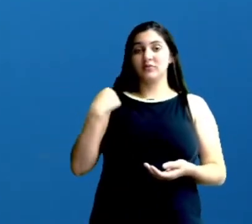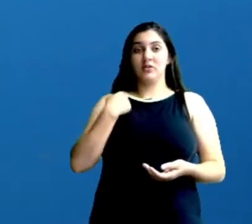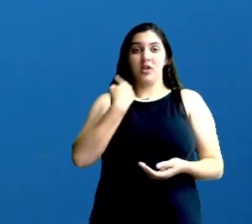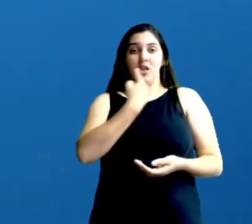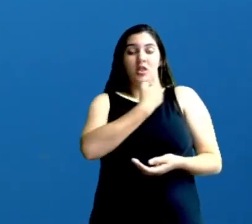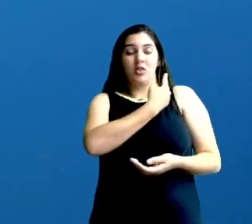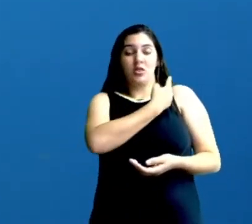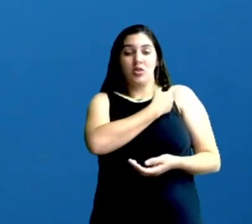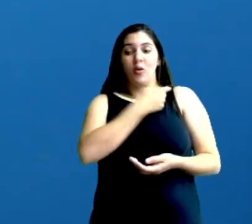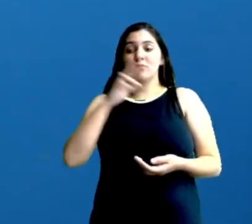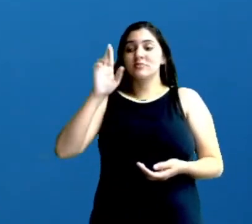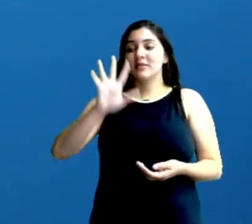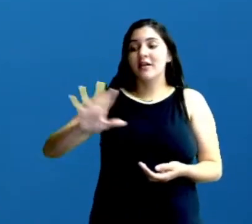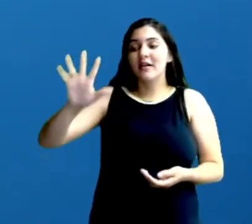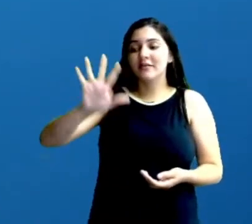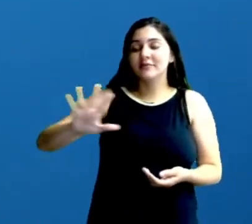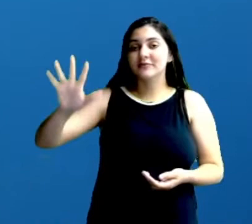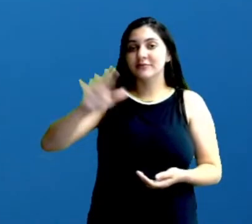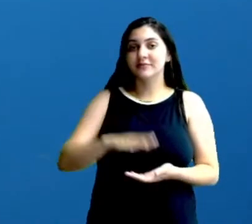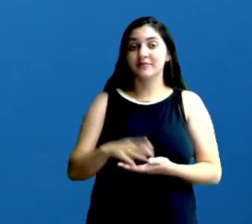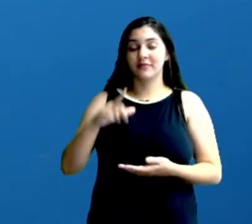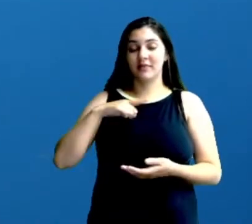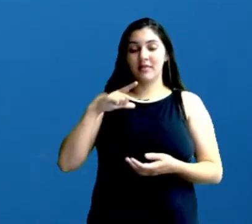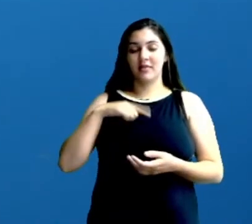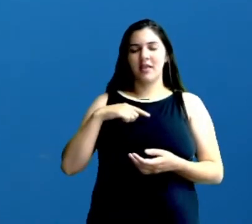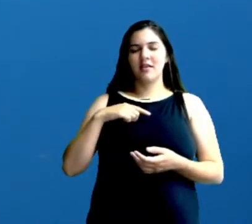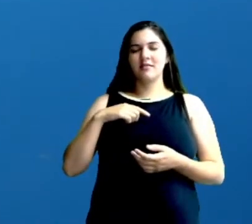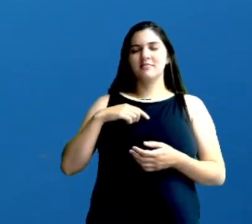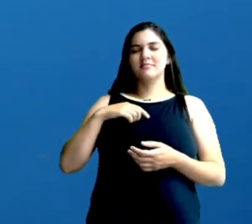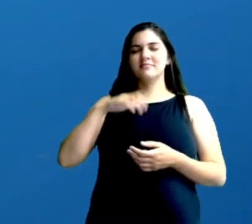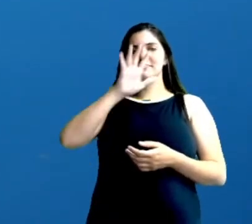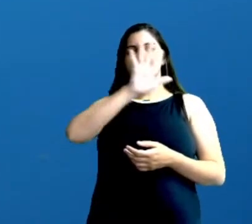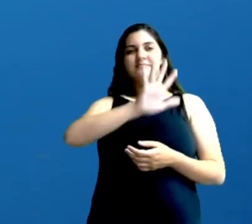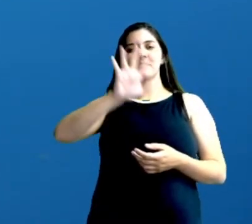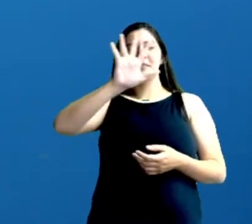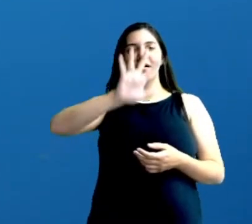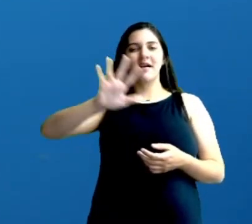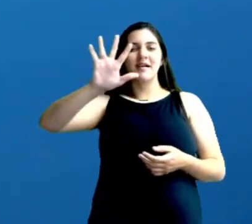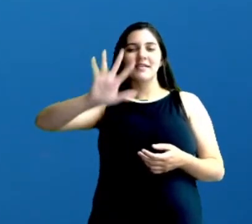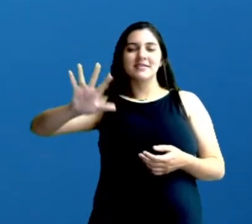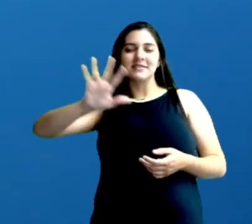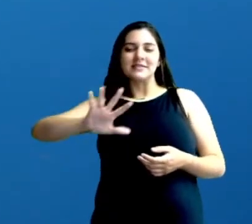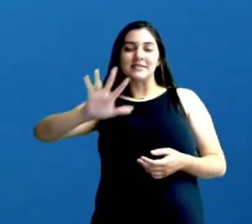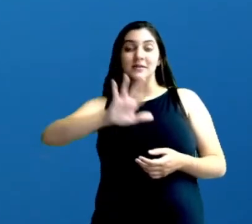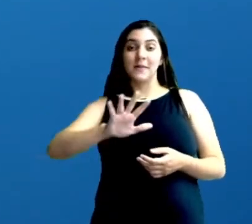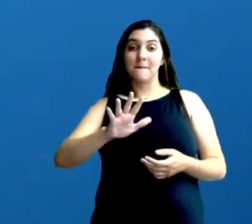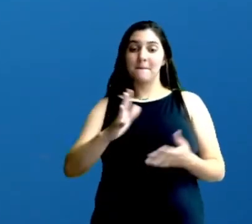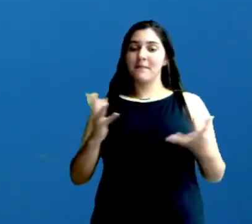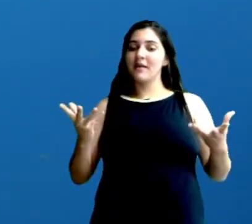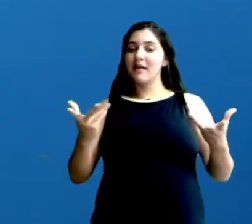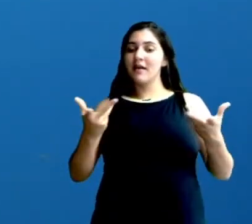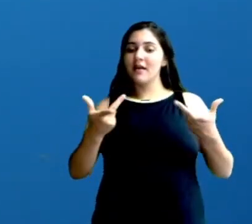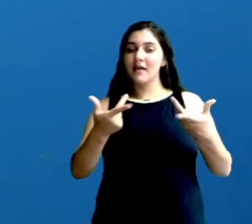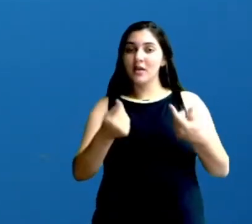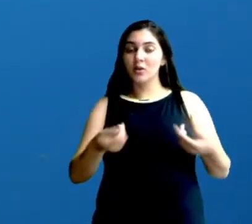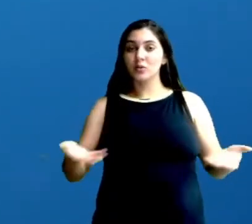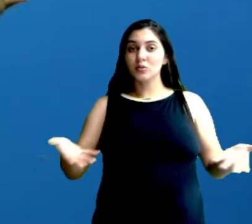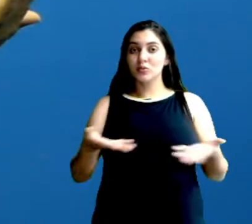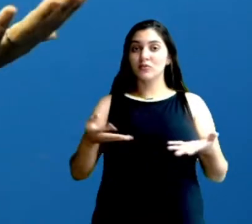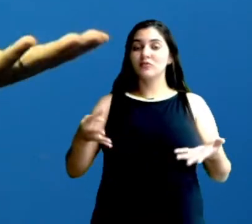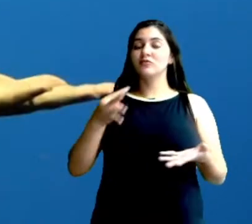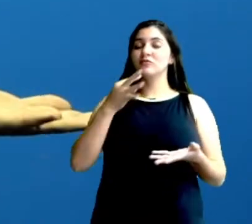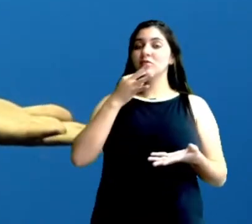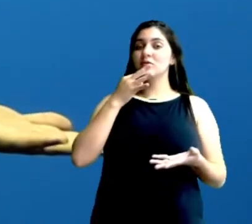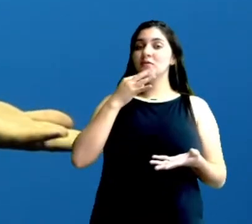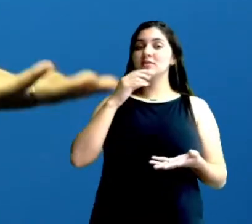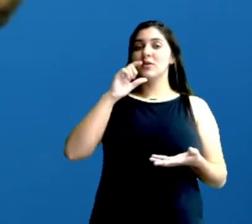nossa região, né, tem paisagens maravilhosas. E hoje nós vamos conhecer um pouquinho da